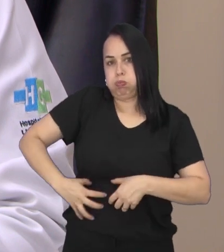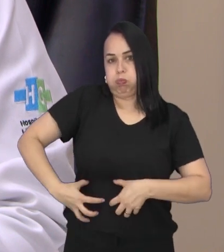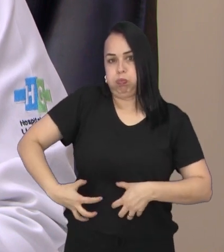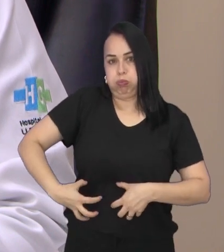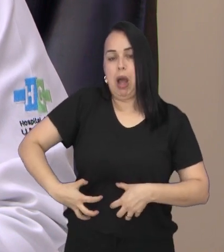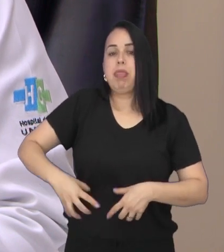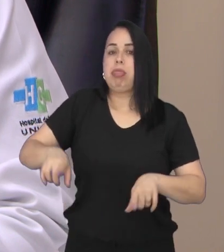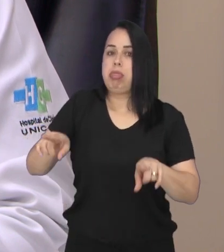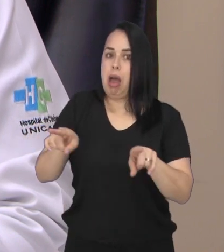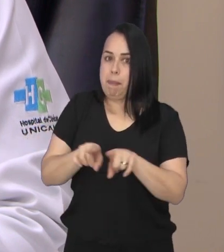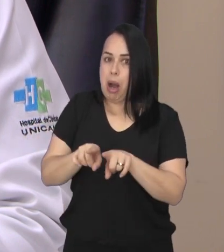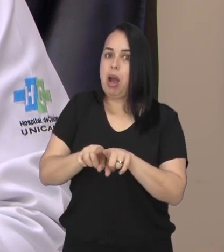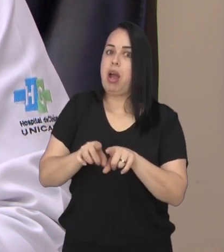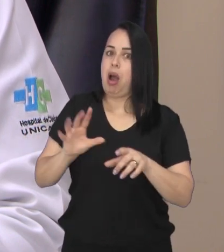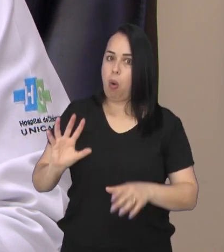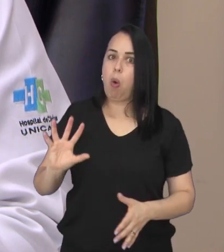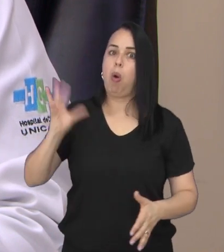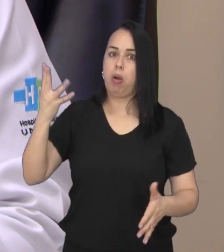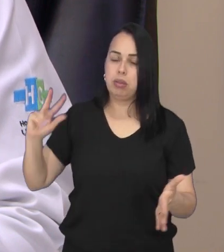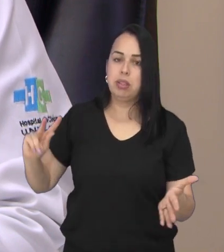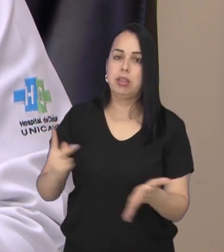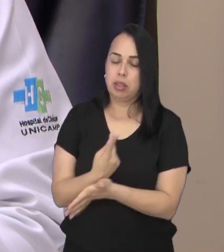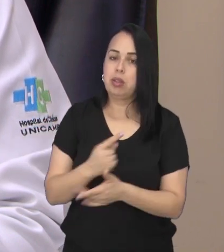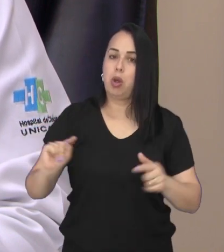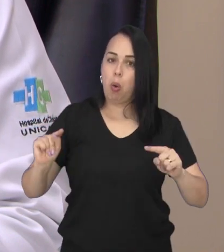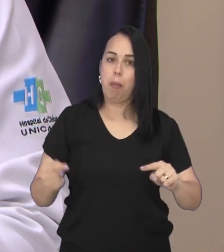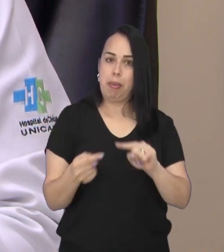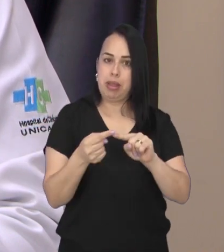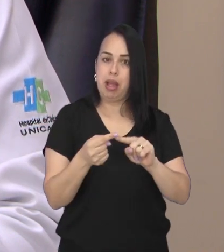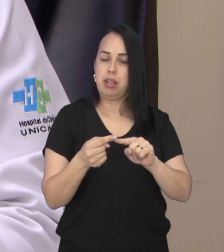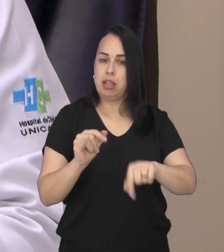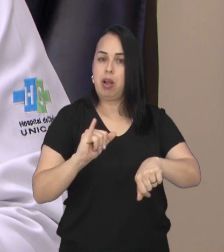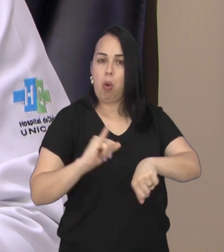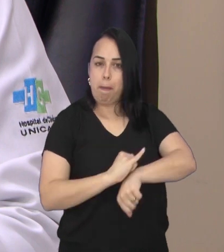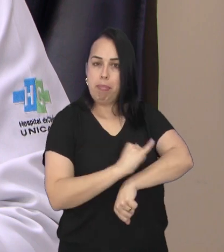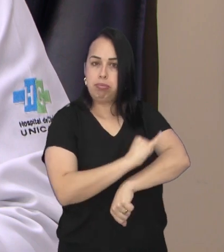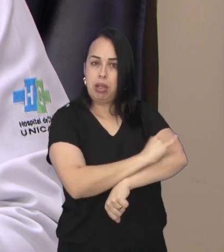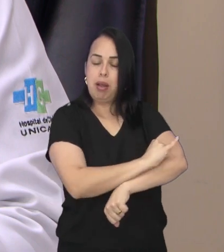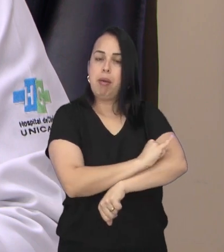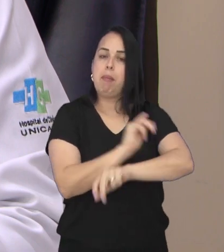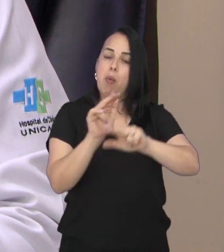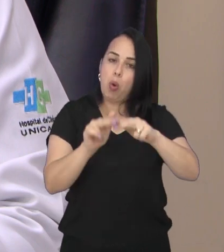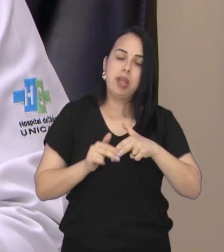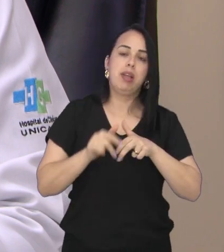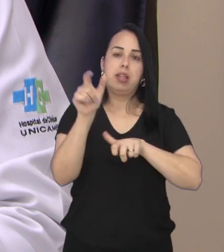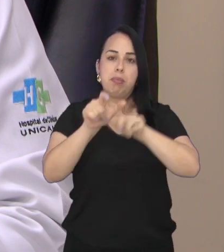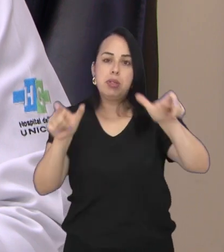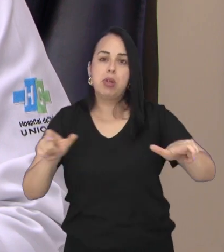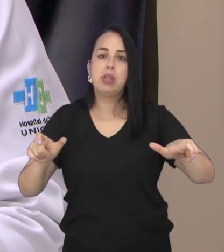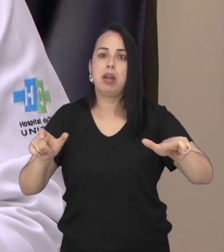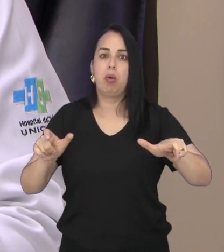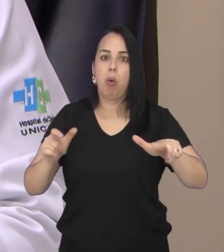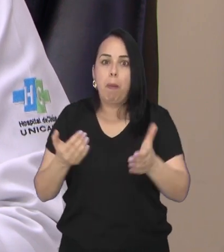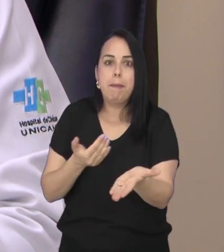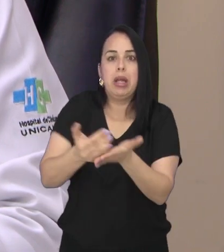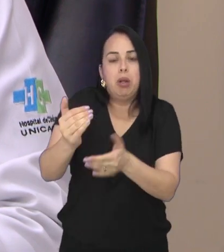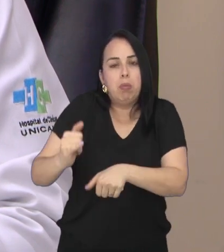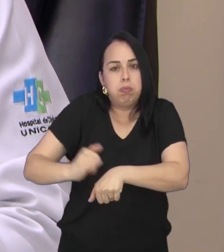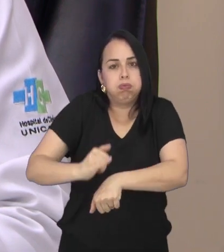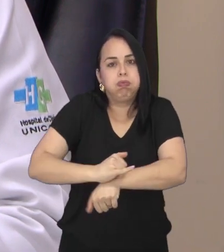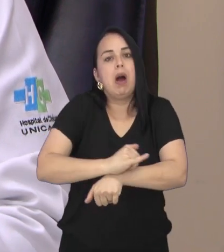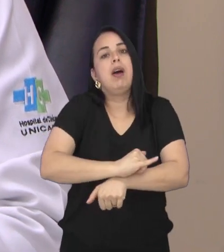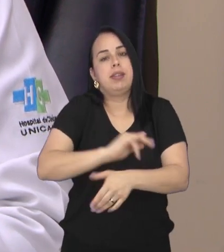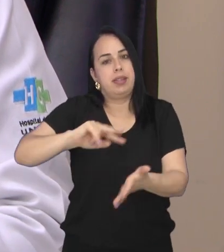fígado É também um quadro inflamatório e está associado à obesidade então a população ficando mais